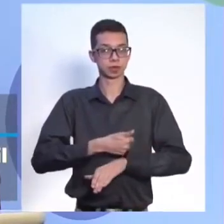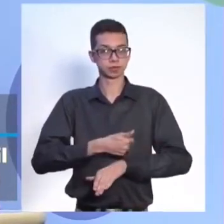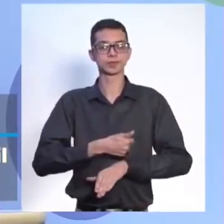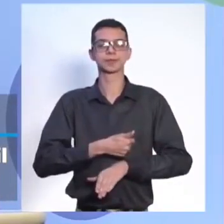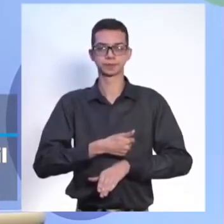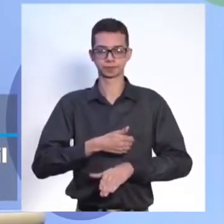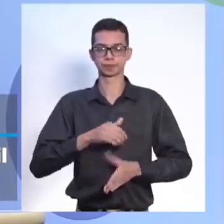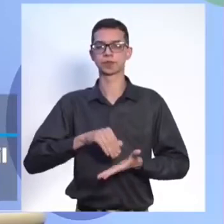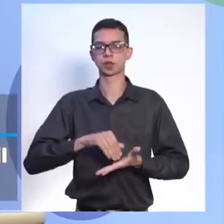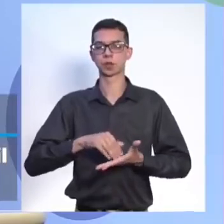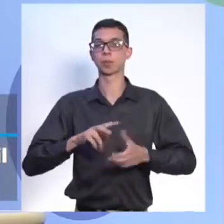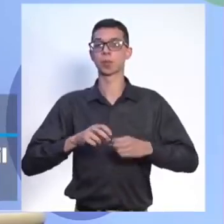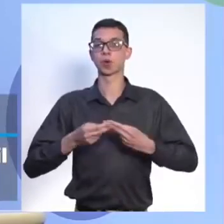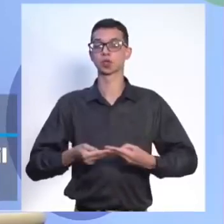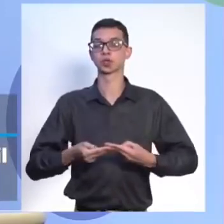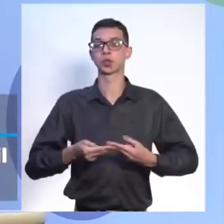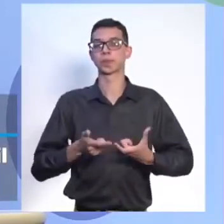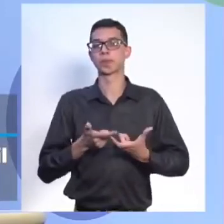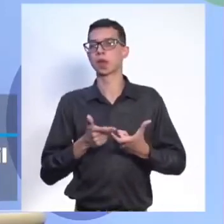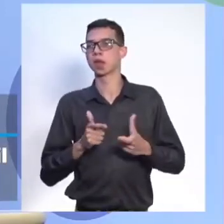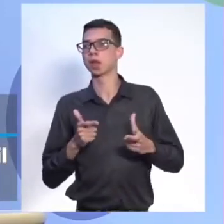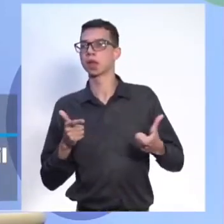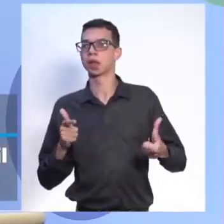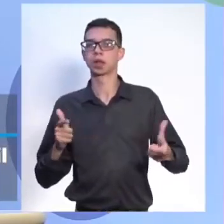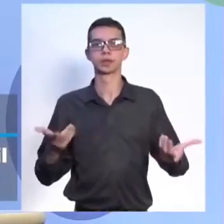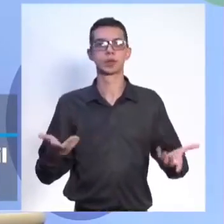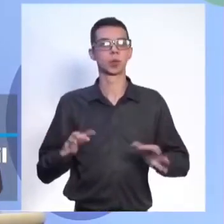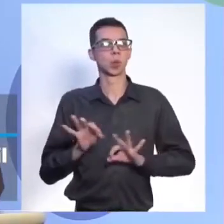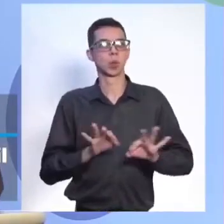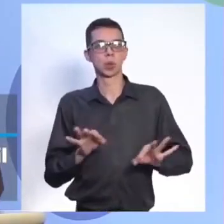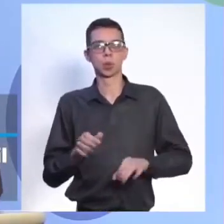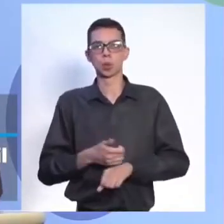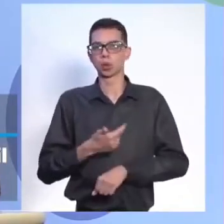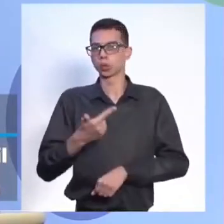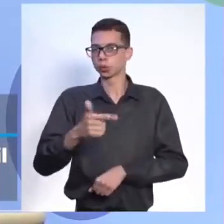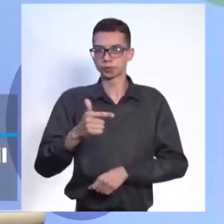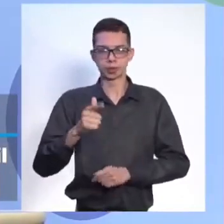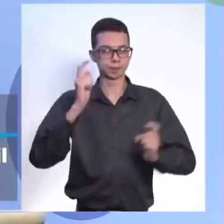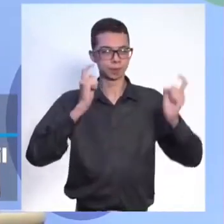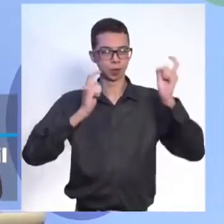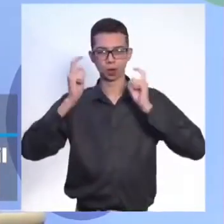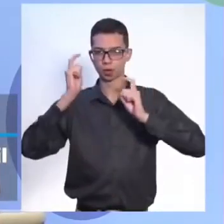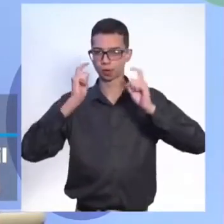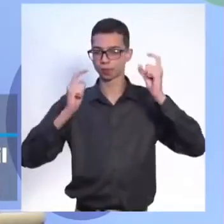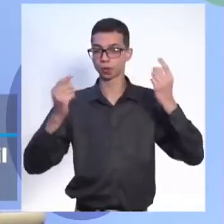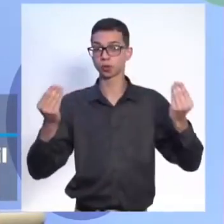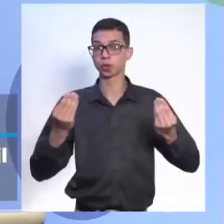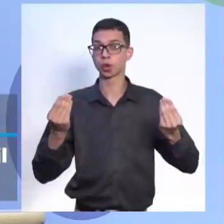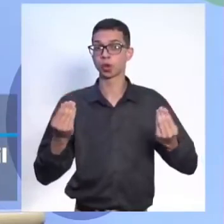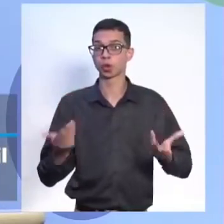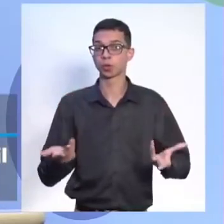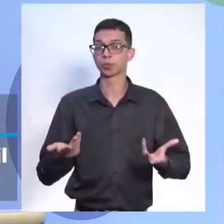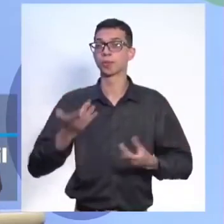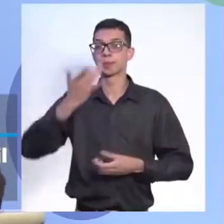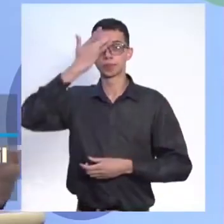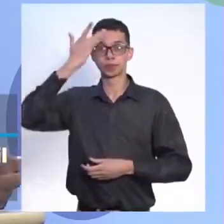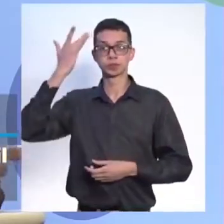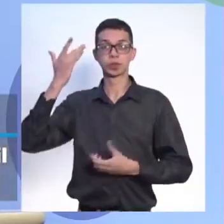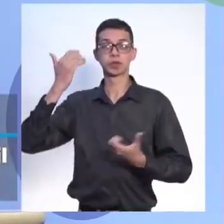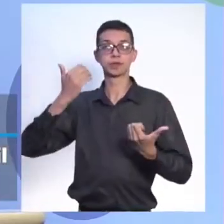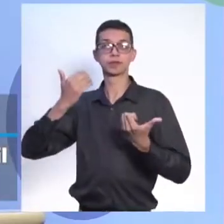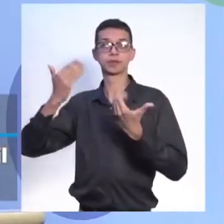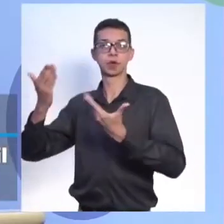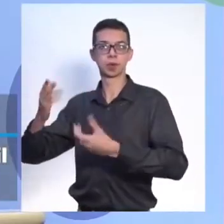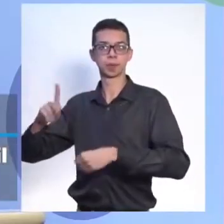crescimento desorganizado, uma preocupação maior aí com a questão da estética para receber os estrangeiros e